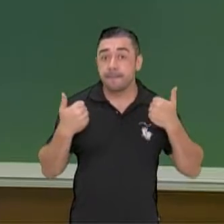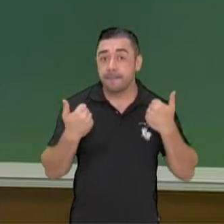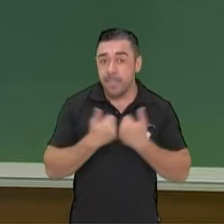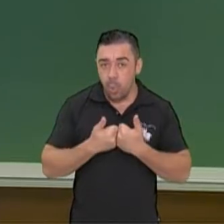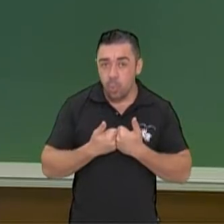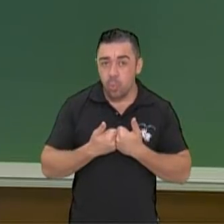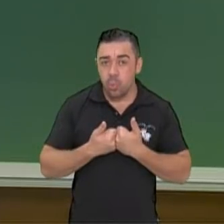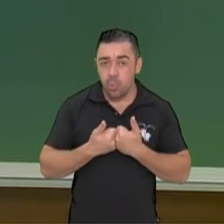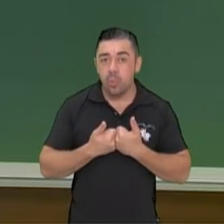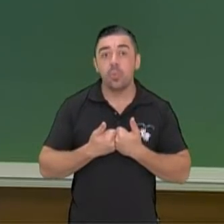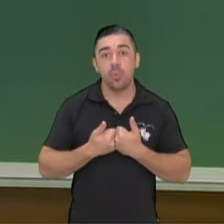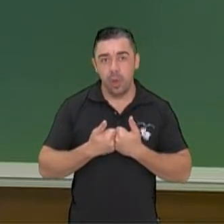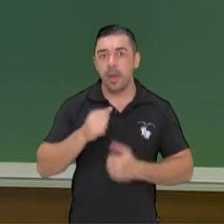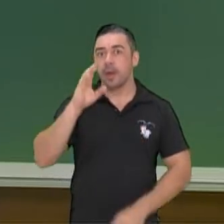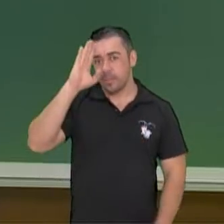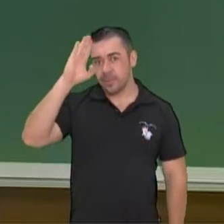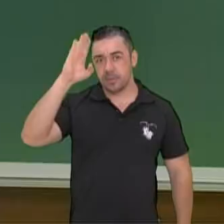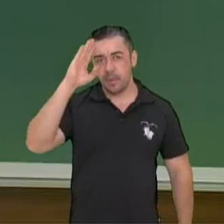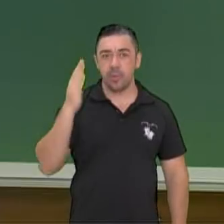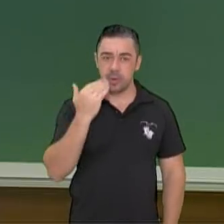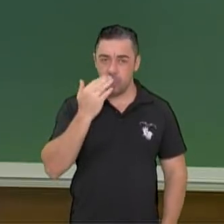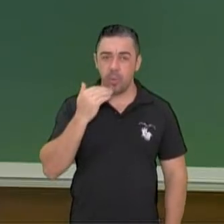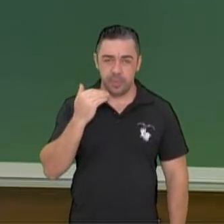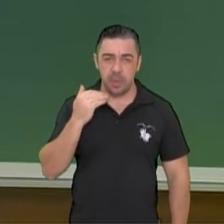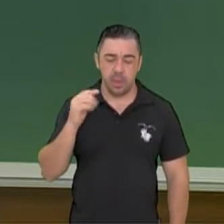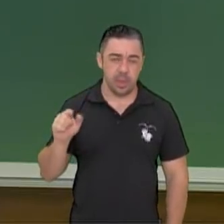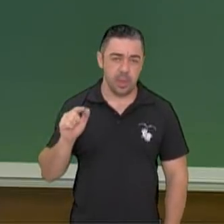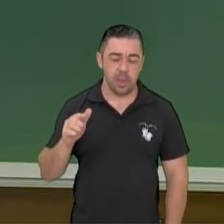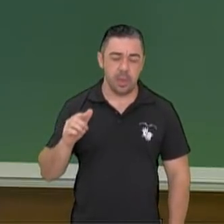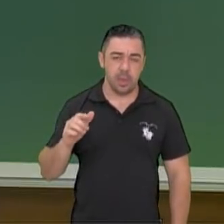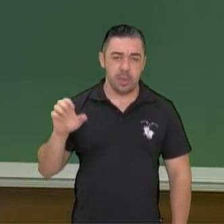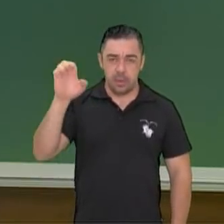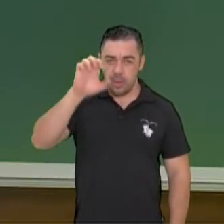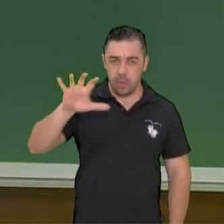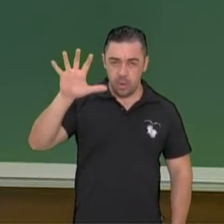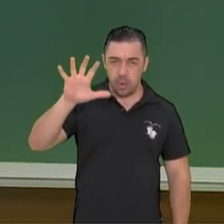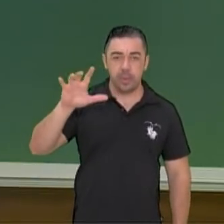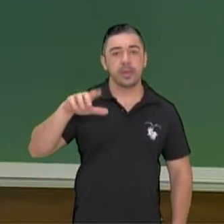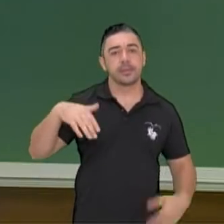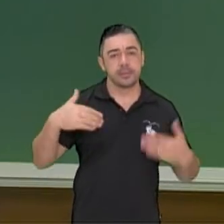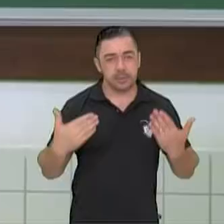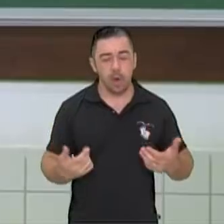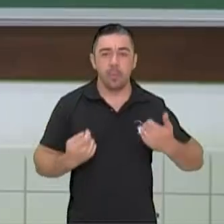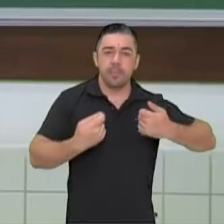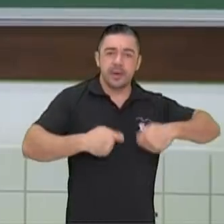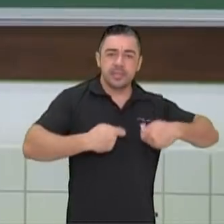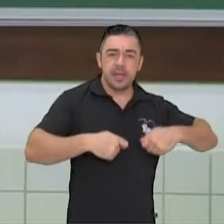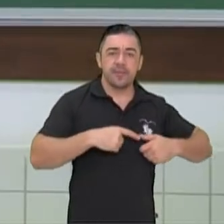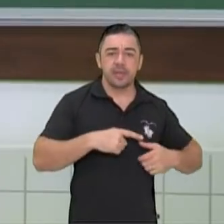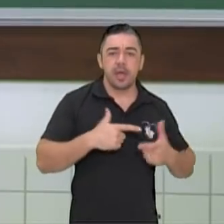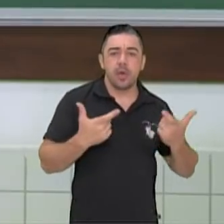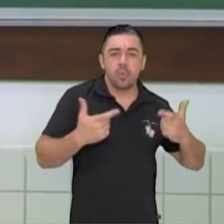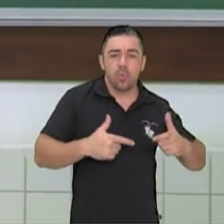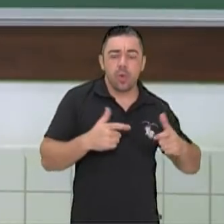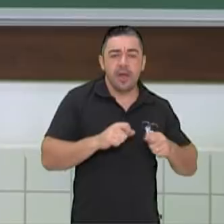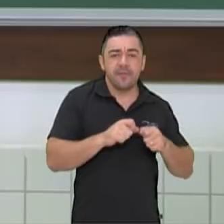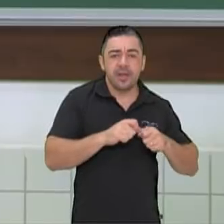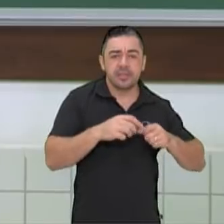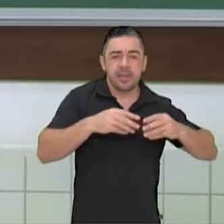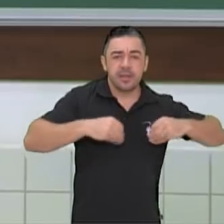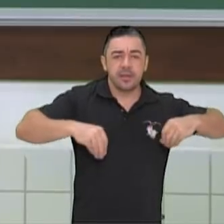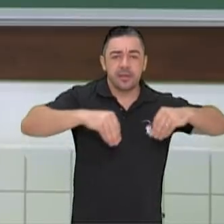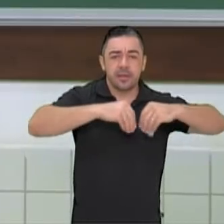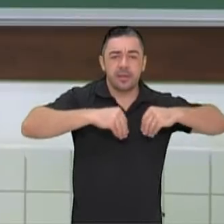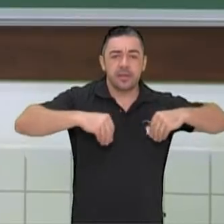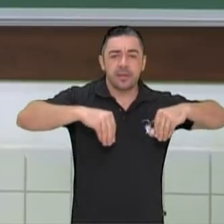alimentos principais, né, dos medievais, da Europa medieval. Tem um moinho, tem que ter um moinho. Da onde que vai moer o